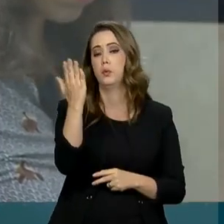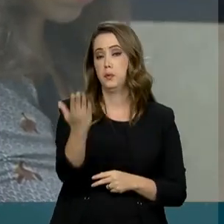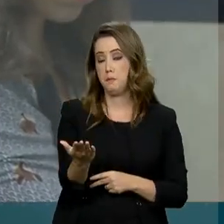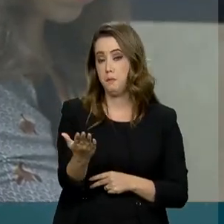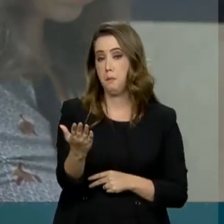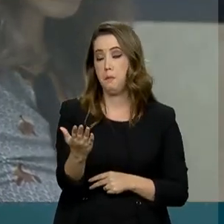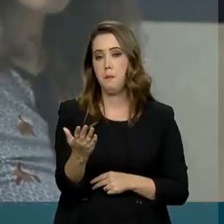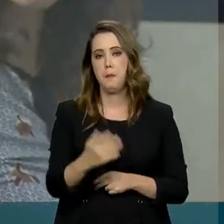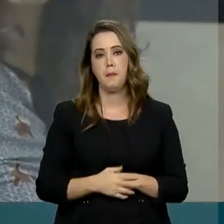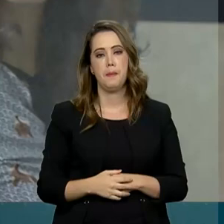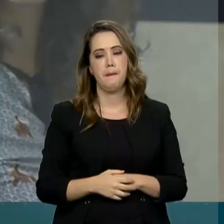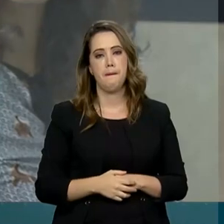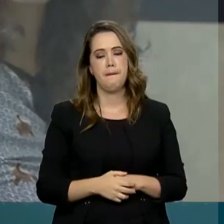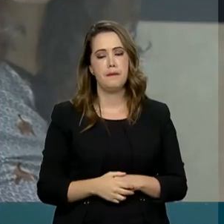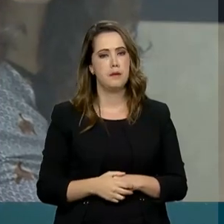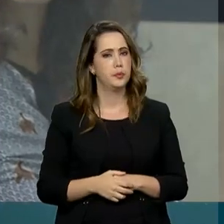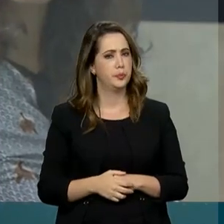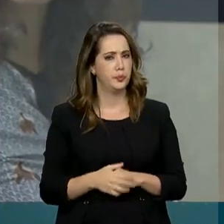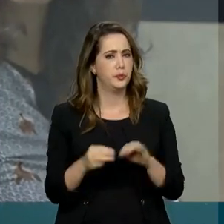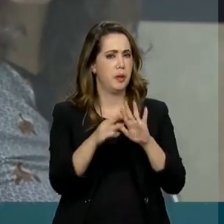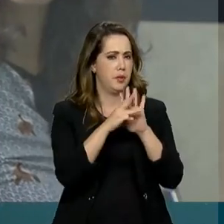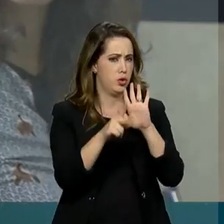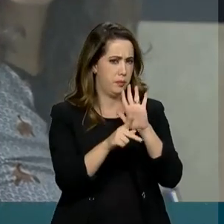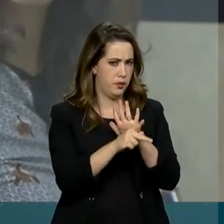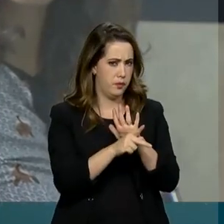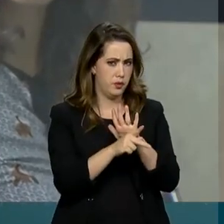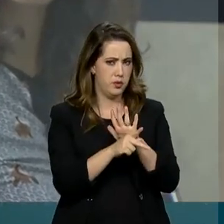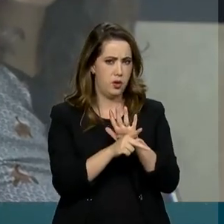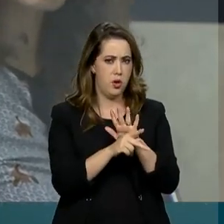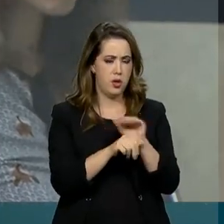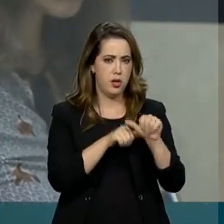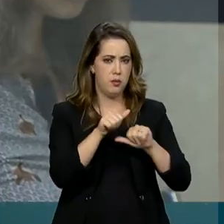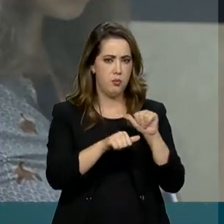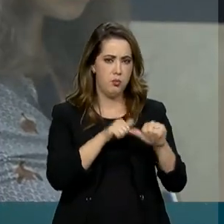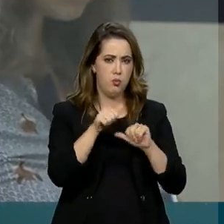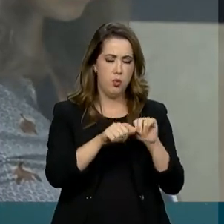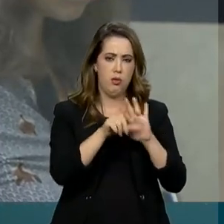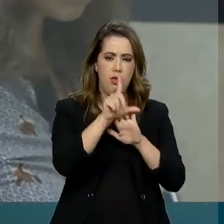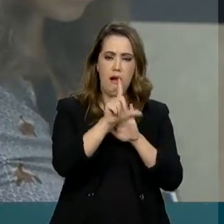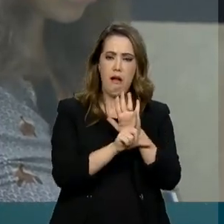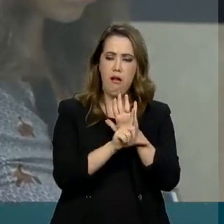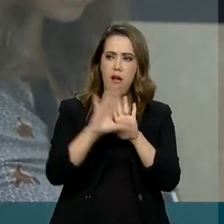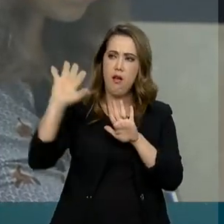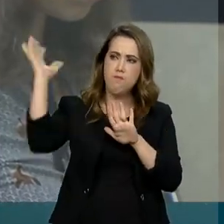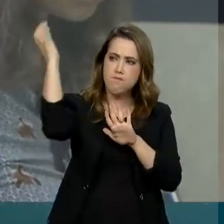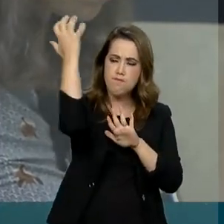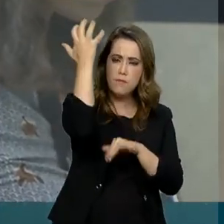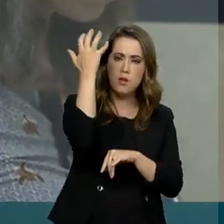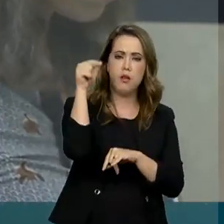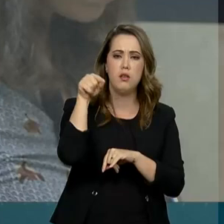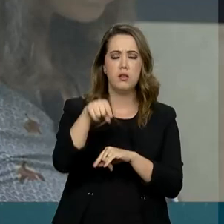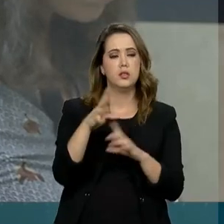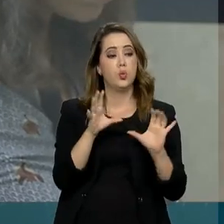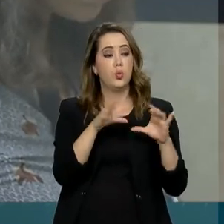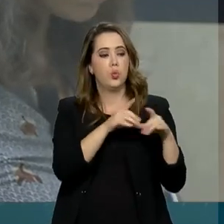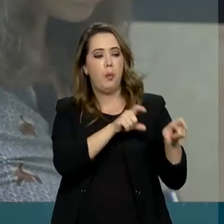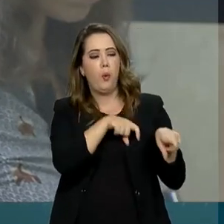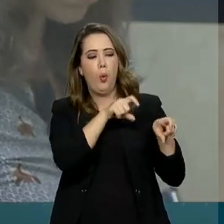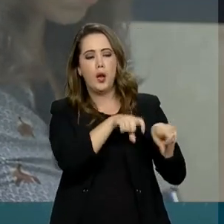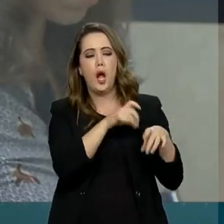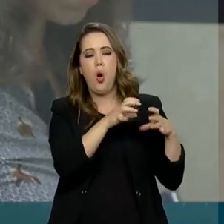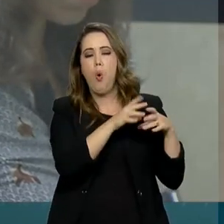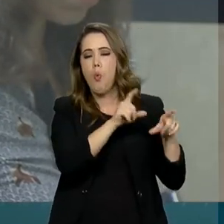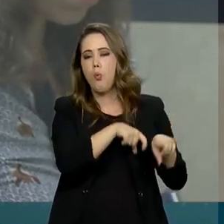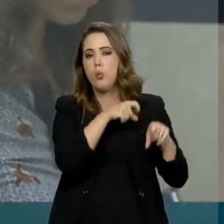reenvio da medida provisória de flexibilização do código florestal existe uma expectativa da bancada ruralista que ele